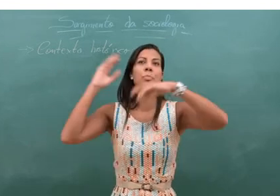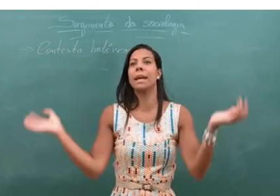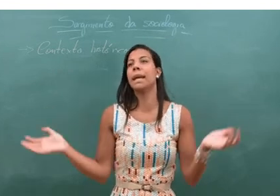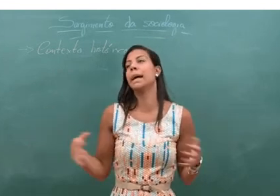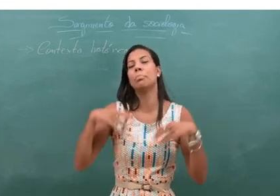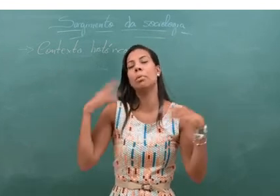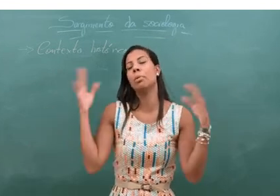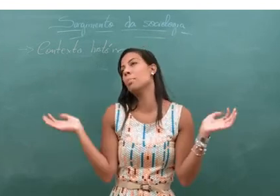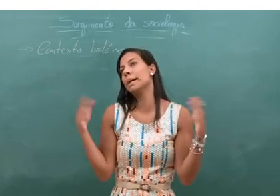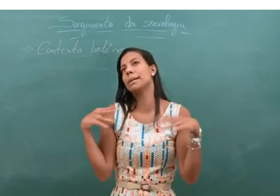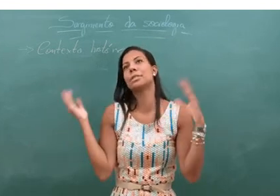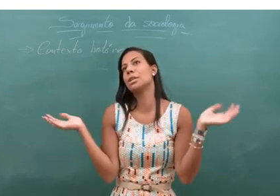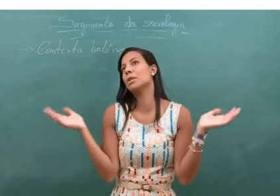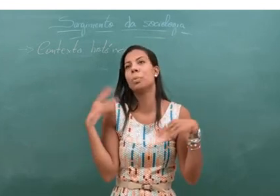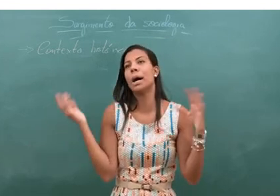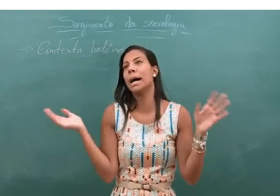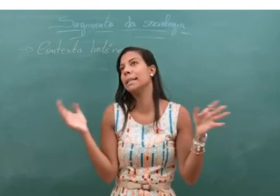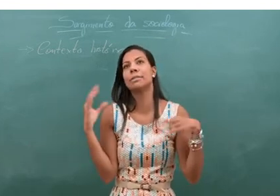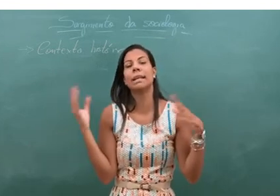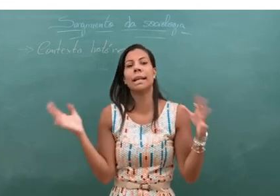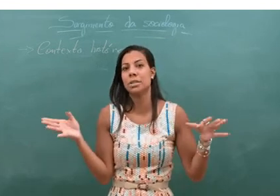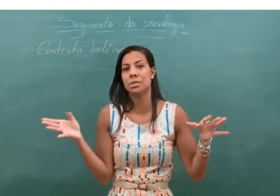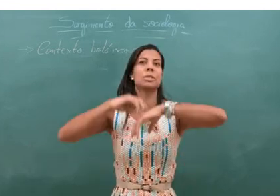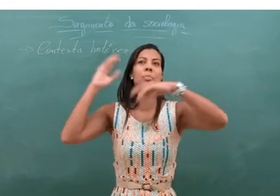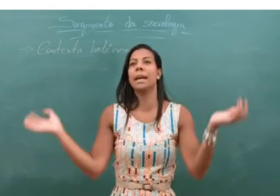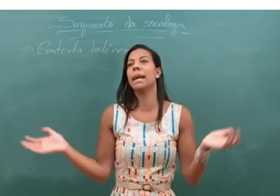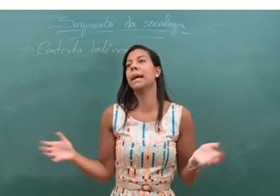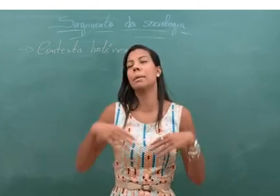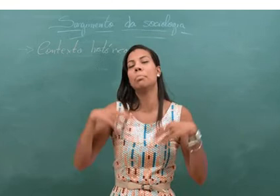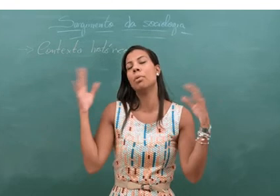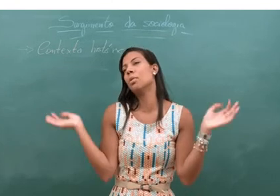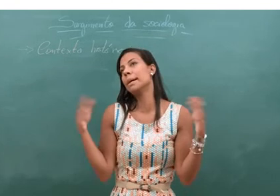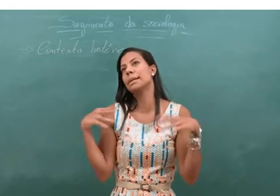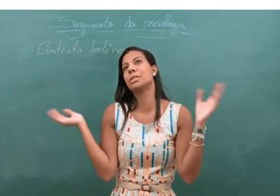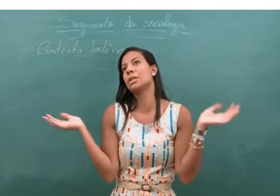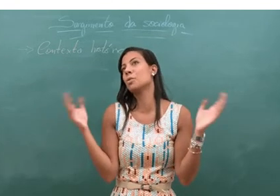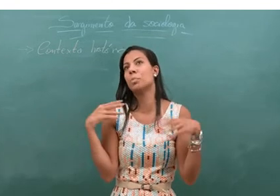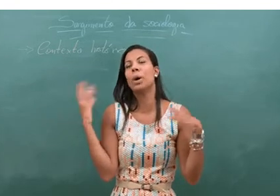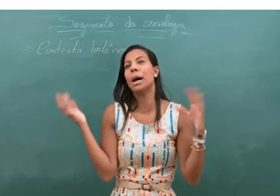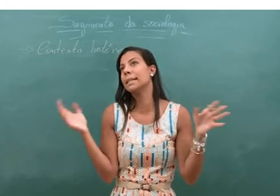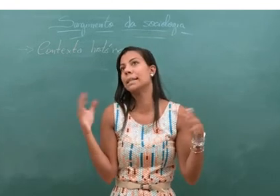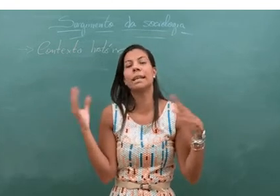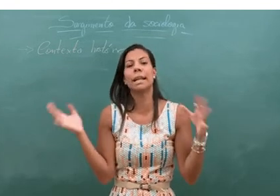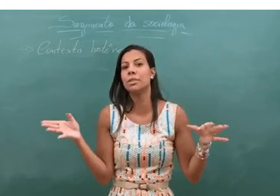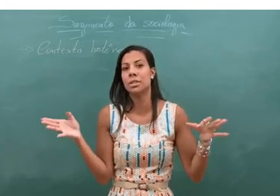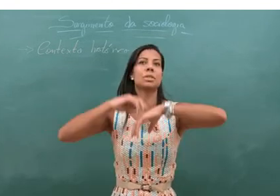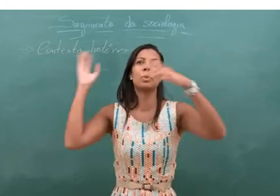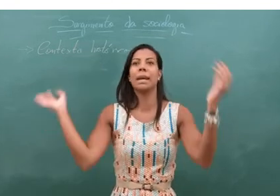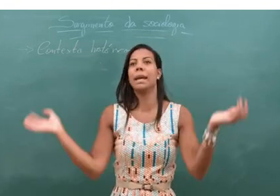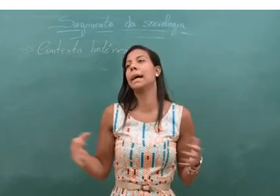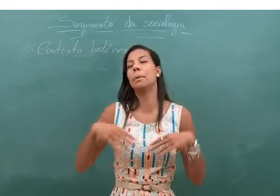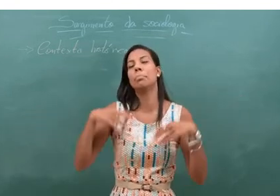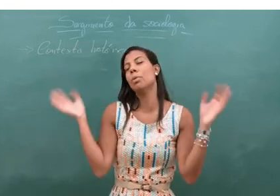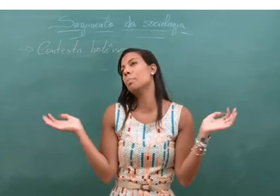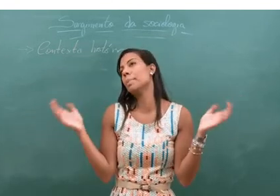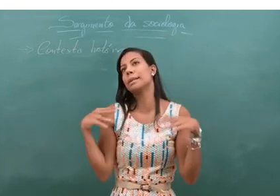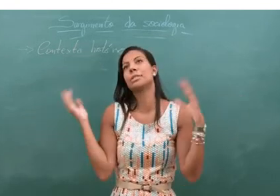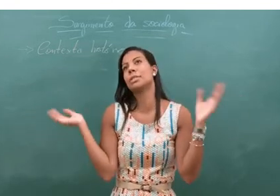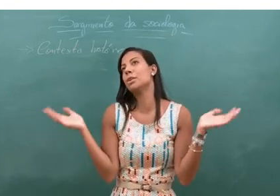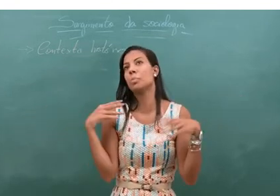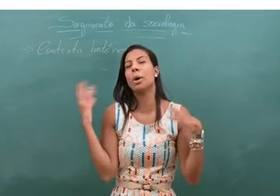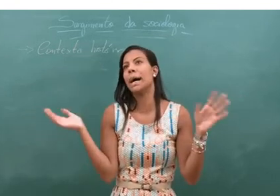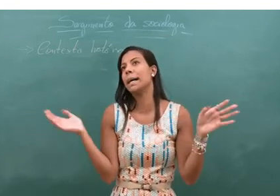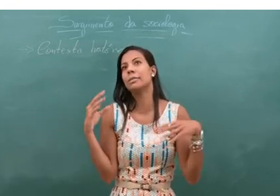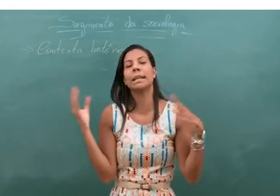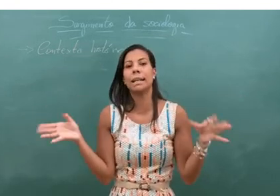por gestos, pelo tom de voz, às vezes quando a pessoa fala né? Ela não precisa necessariamente